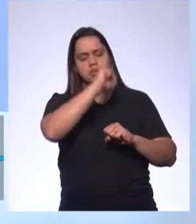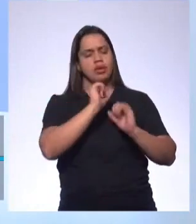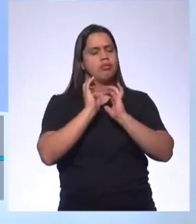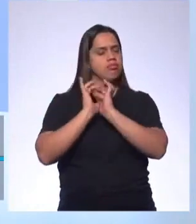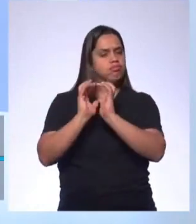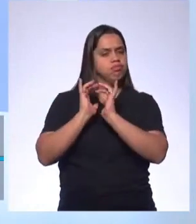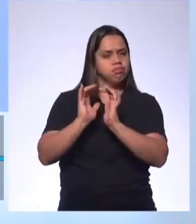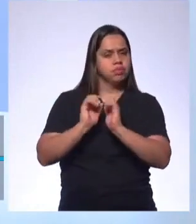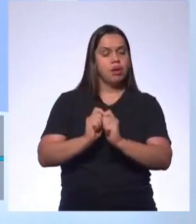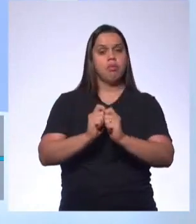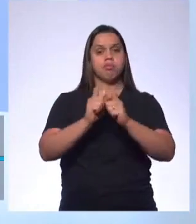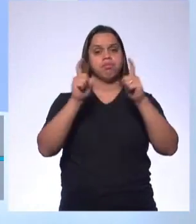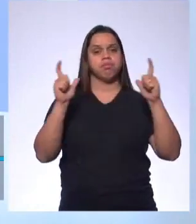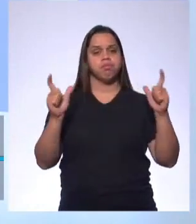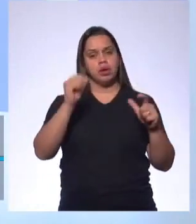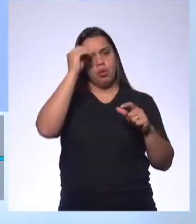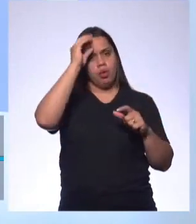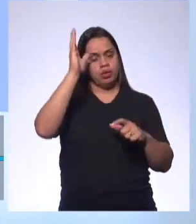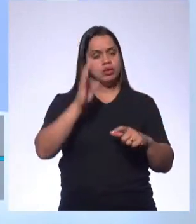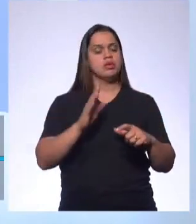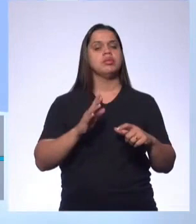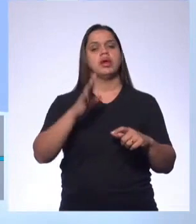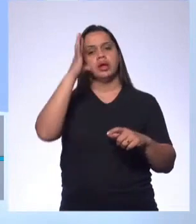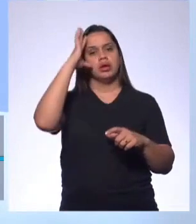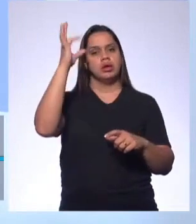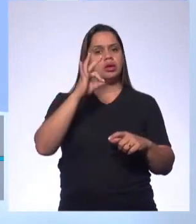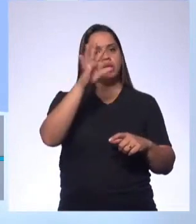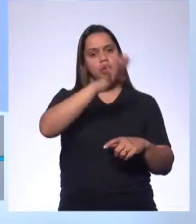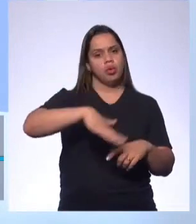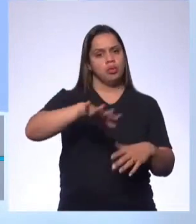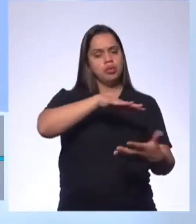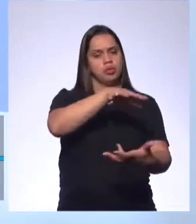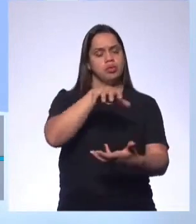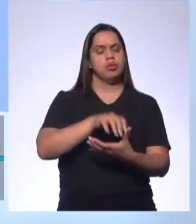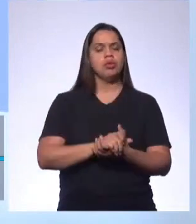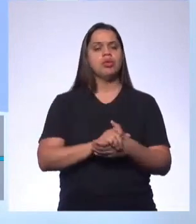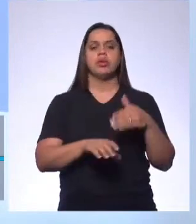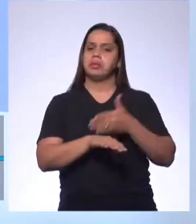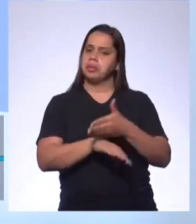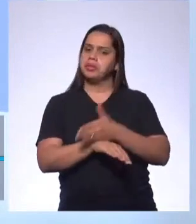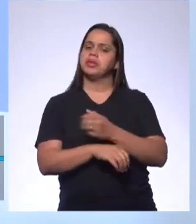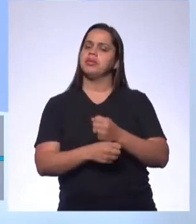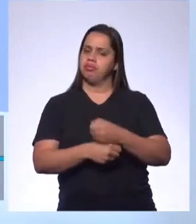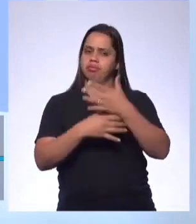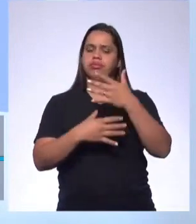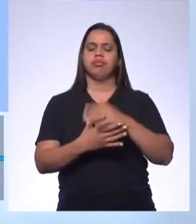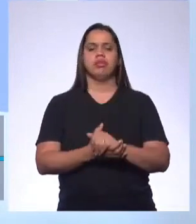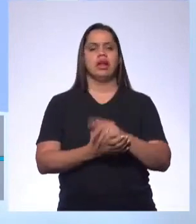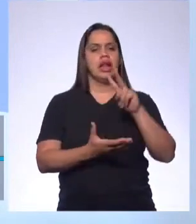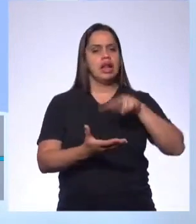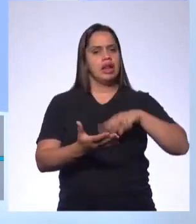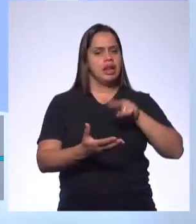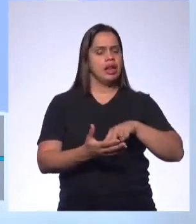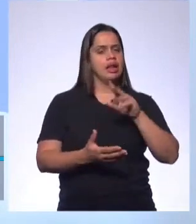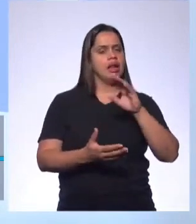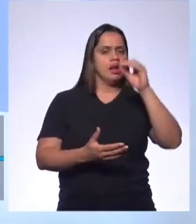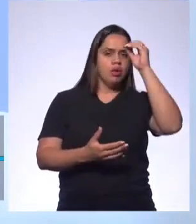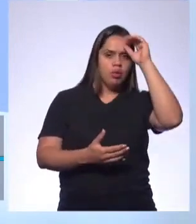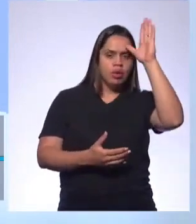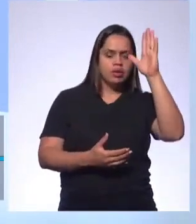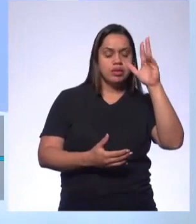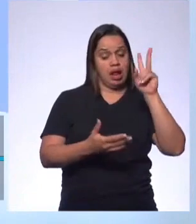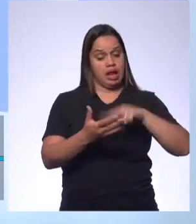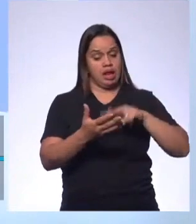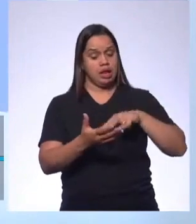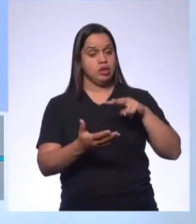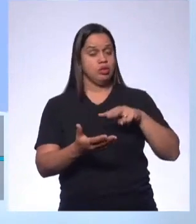reflexão, ampliação do nosso conhecimento e entendimento do mundo. Os professores participando conosco. Ler, conhecer, a leitura te leva a